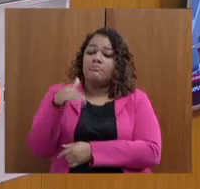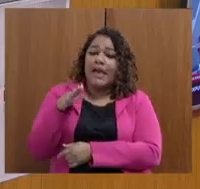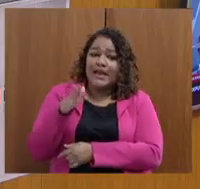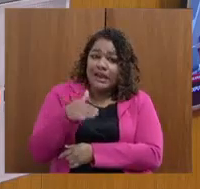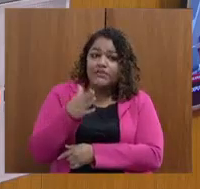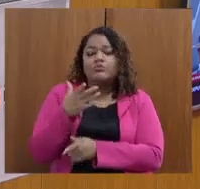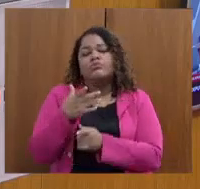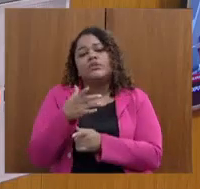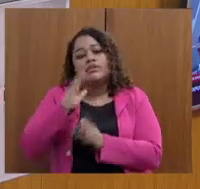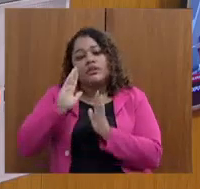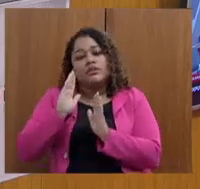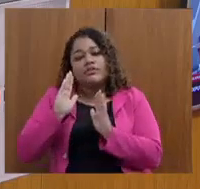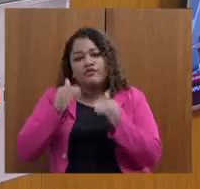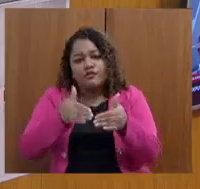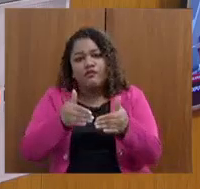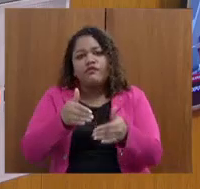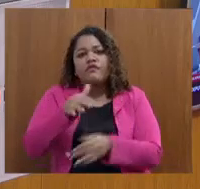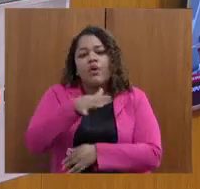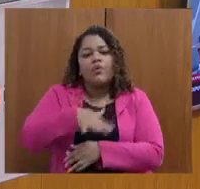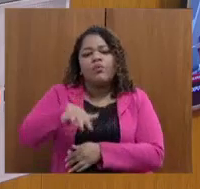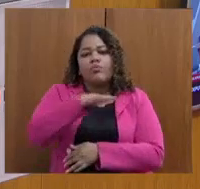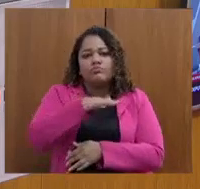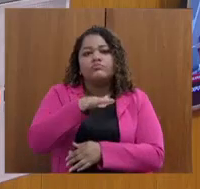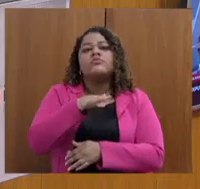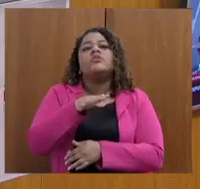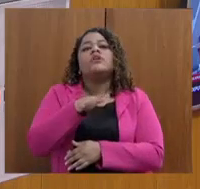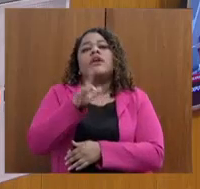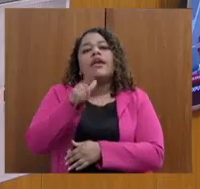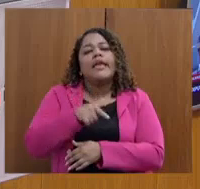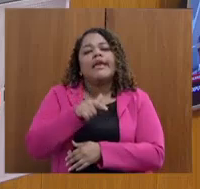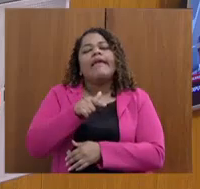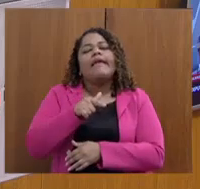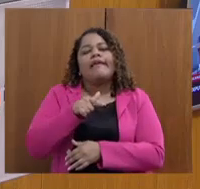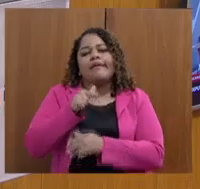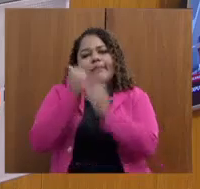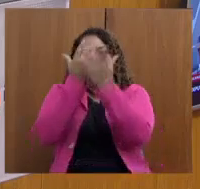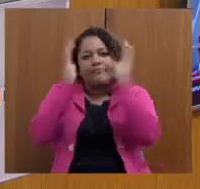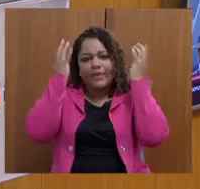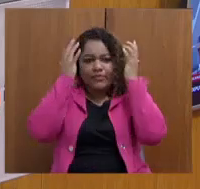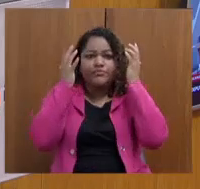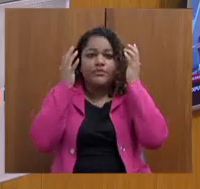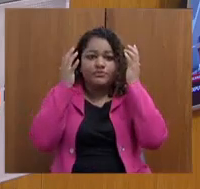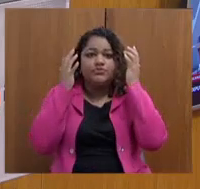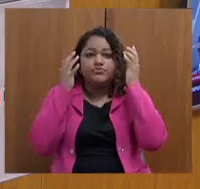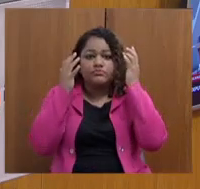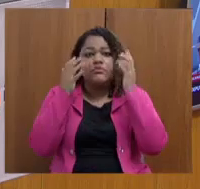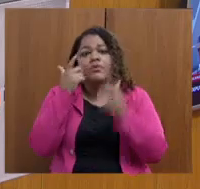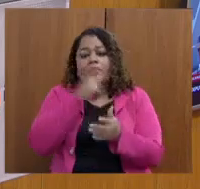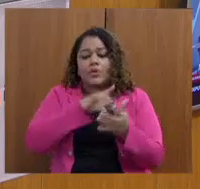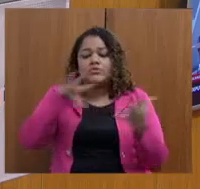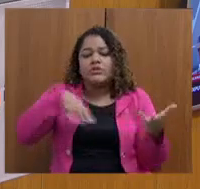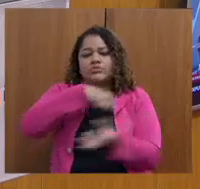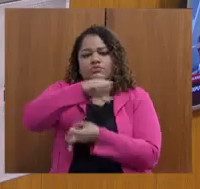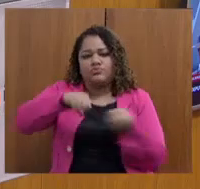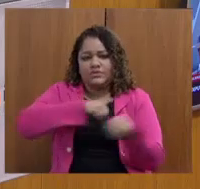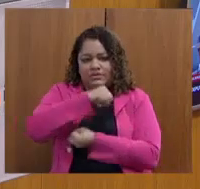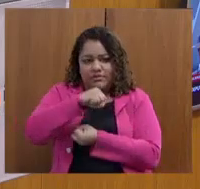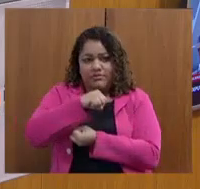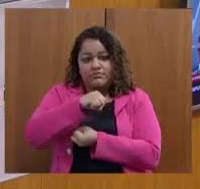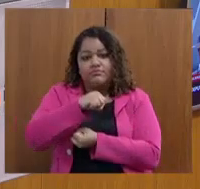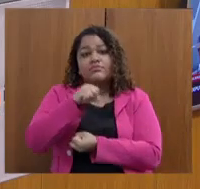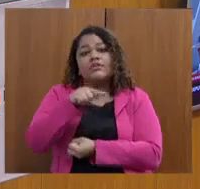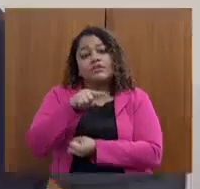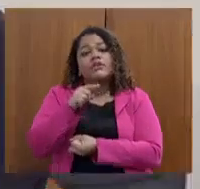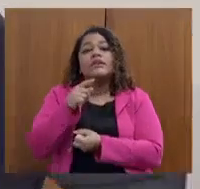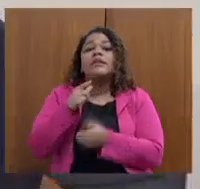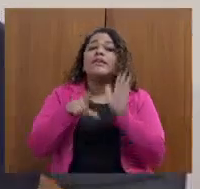voltado para iniciativas sustentáveis a lei exige que essa captação seja aprovado pela Assembleia